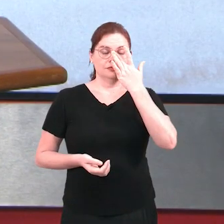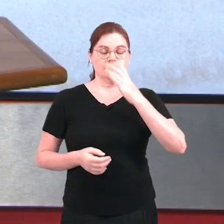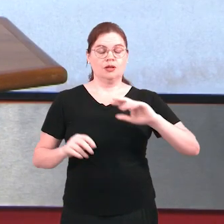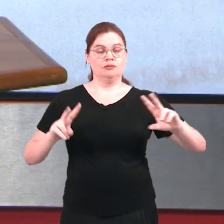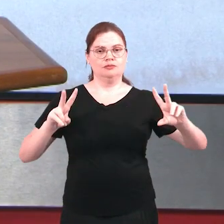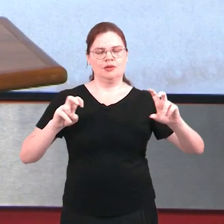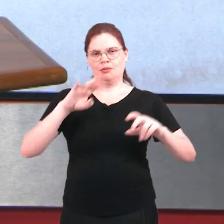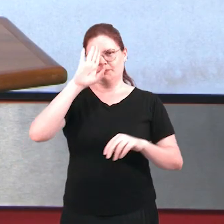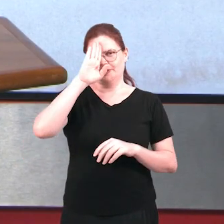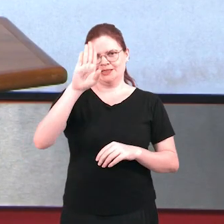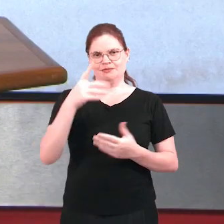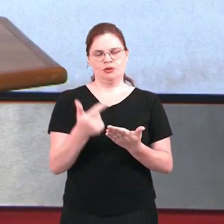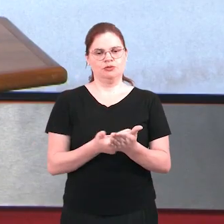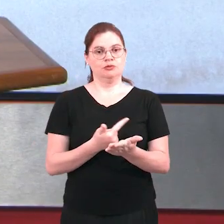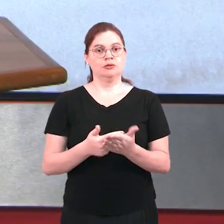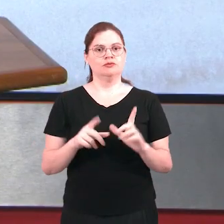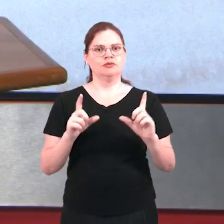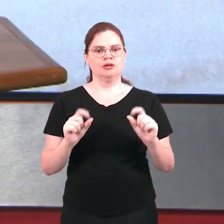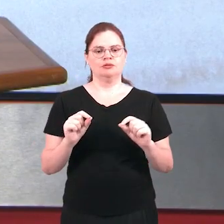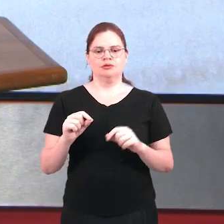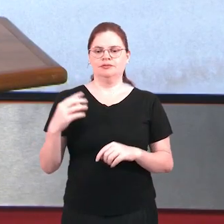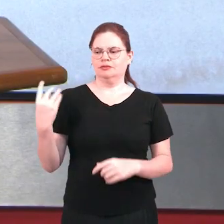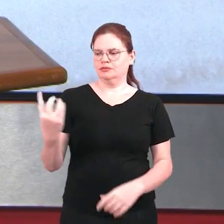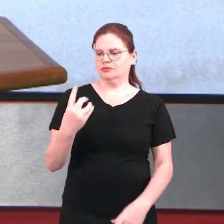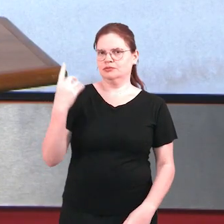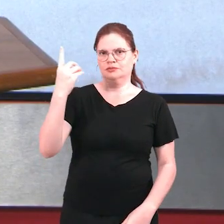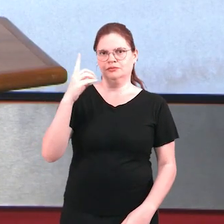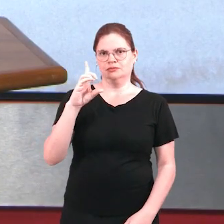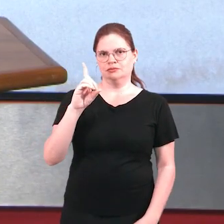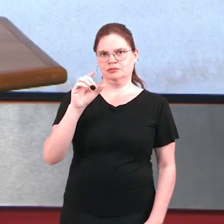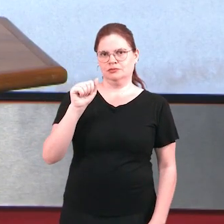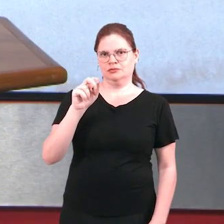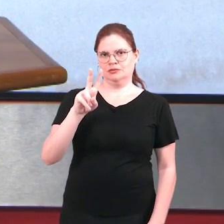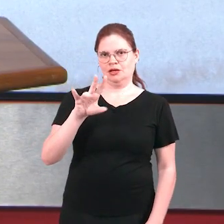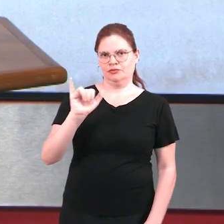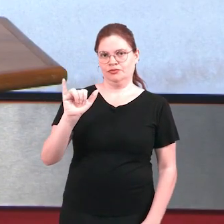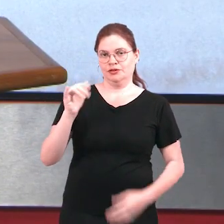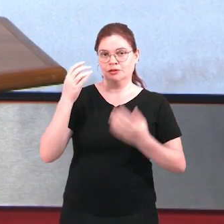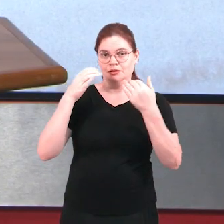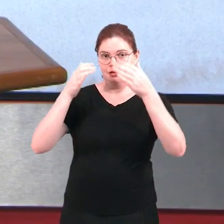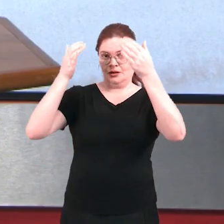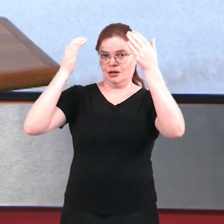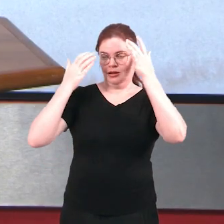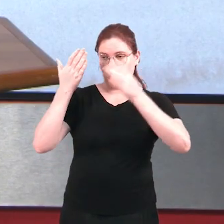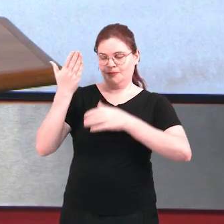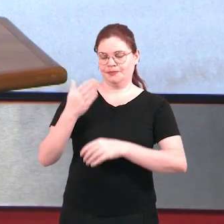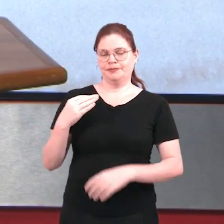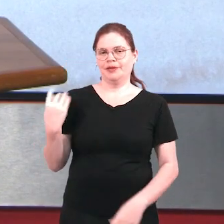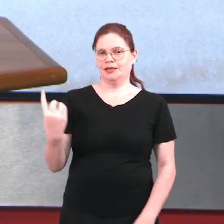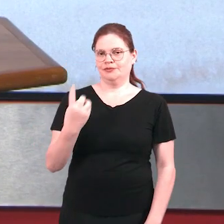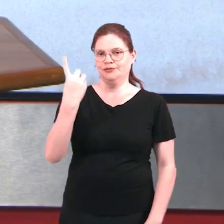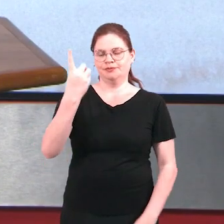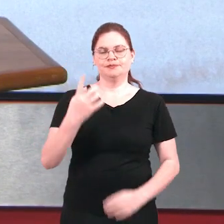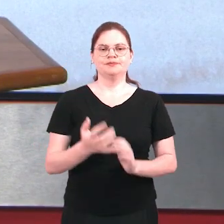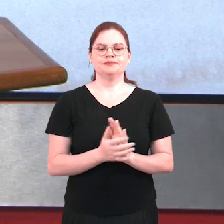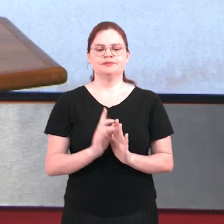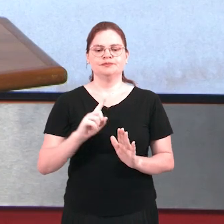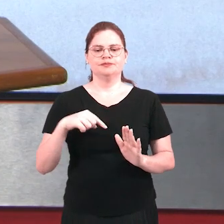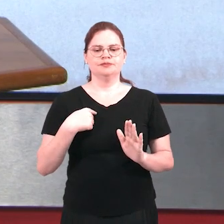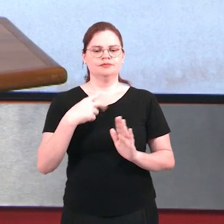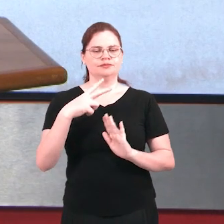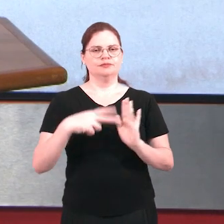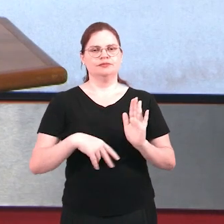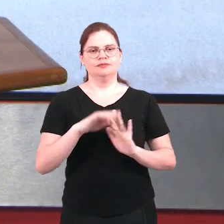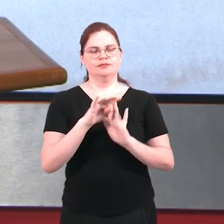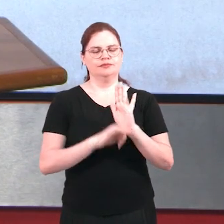livro de Samuel é o rei Davi. O texto que usaremos para a nossa